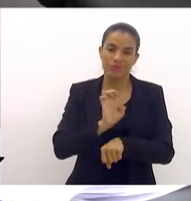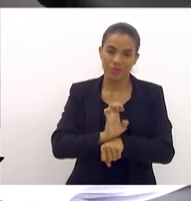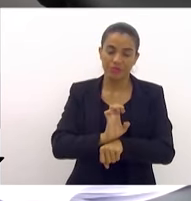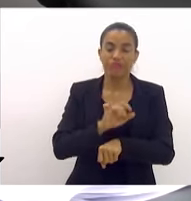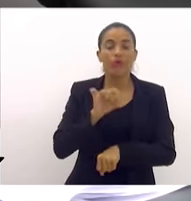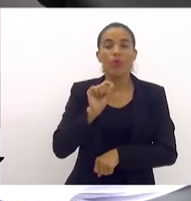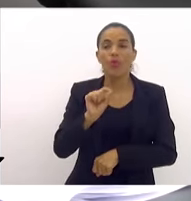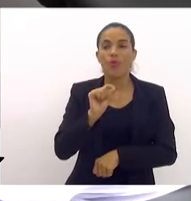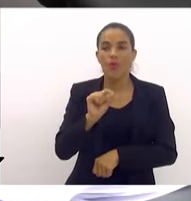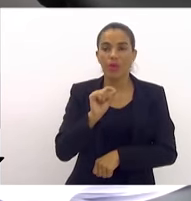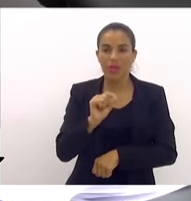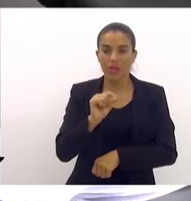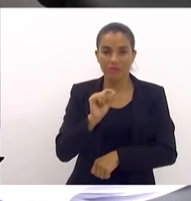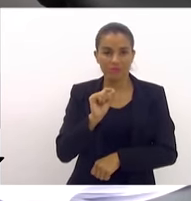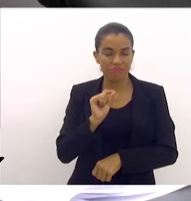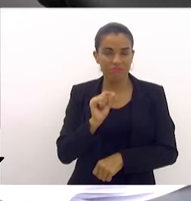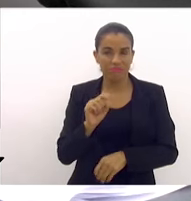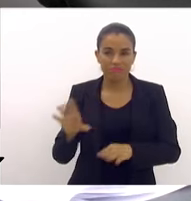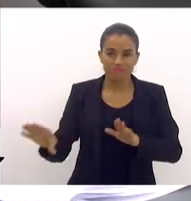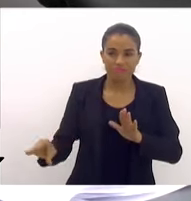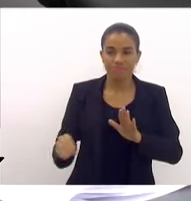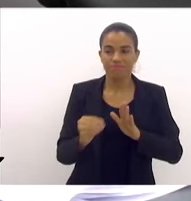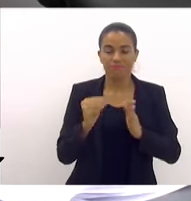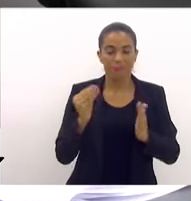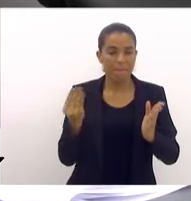aplicava essa